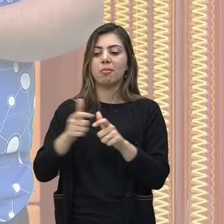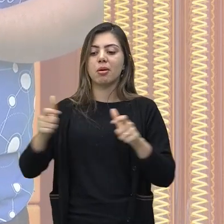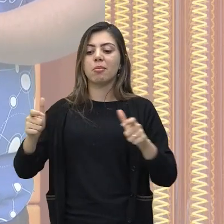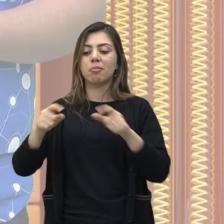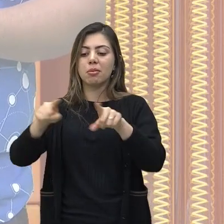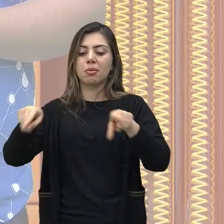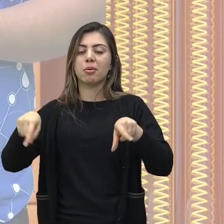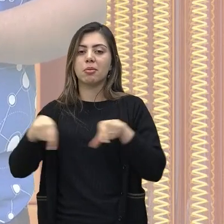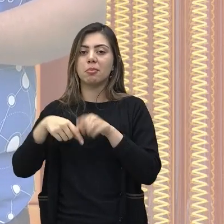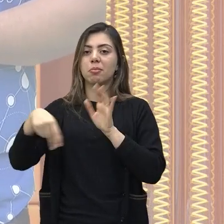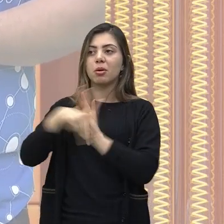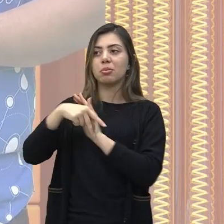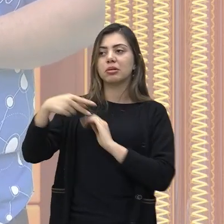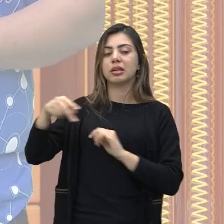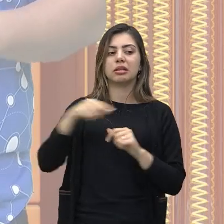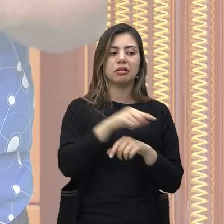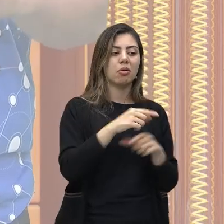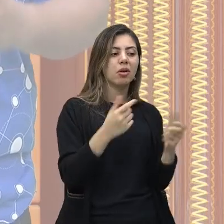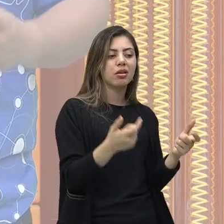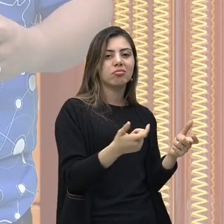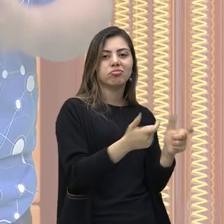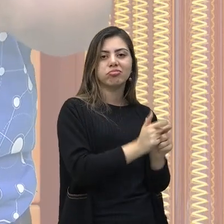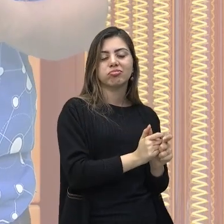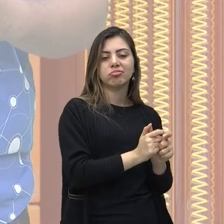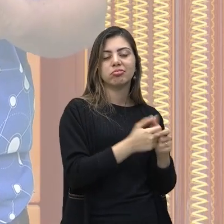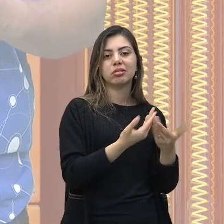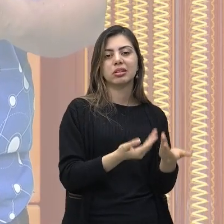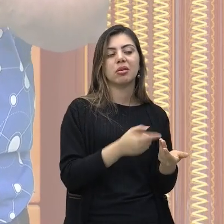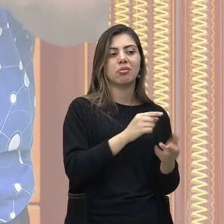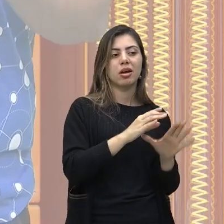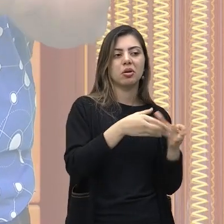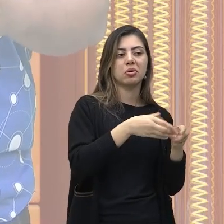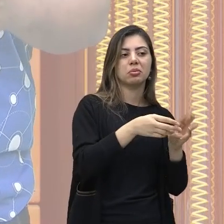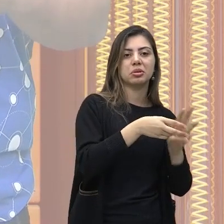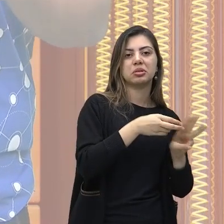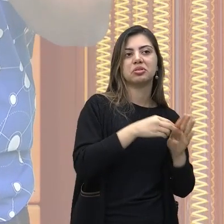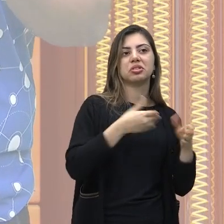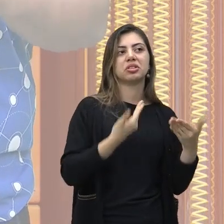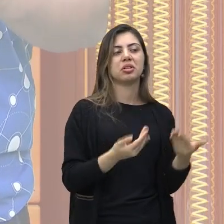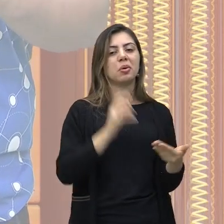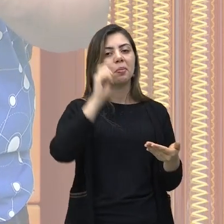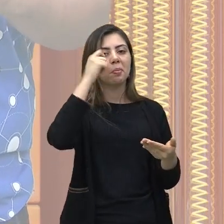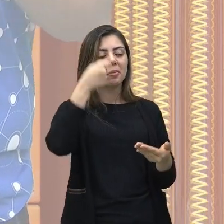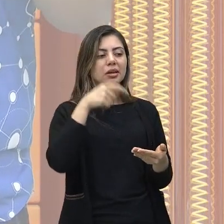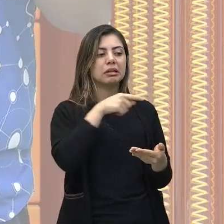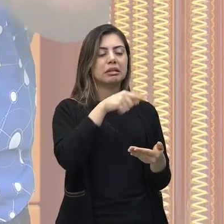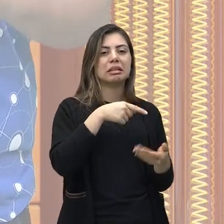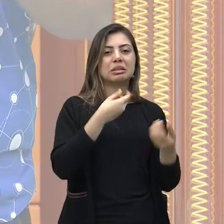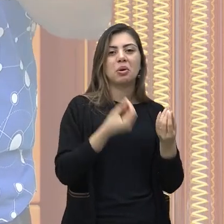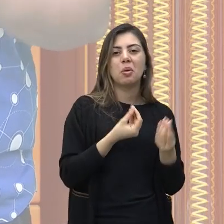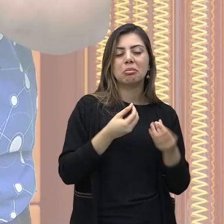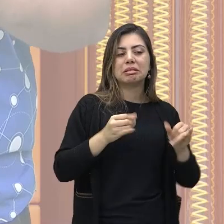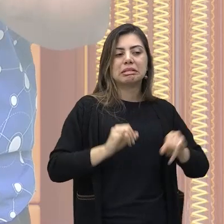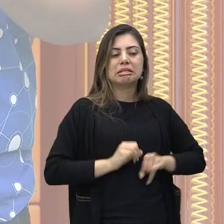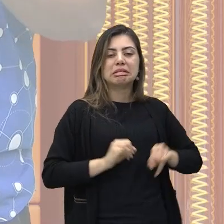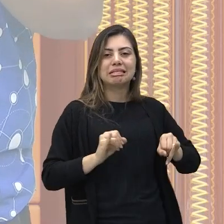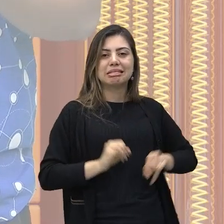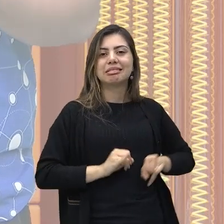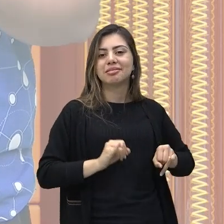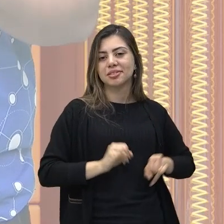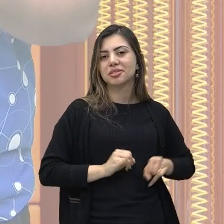indígenas e quilombolas, ou seja, tanto indígenas quanto negros foram duramente,